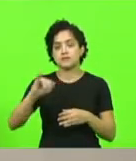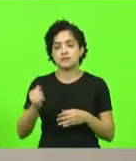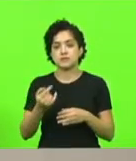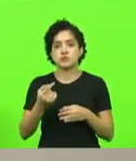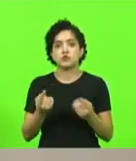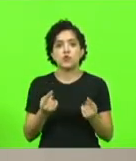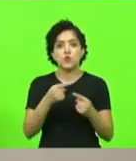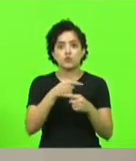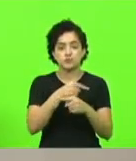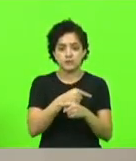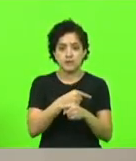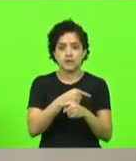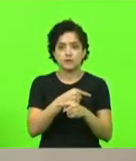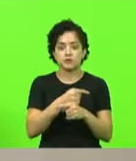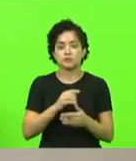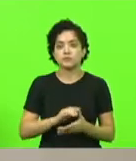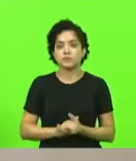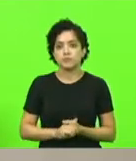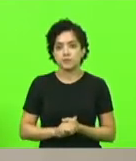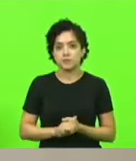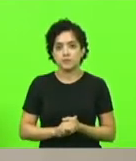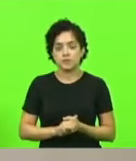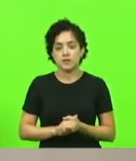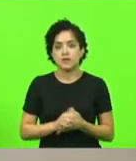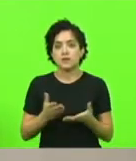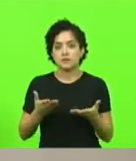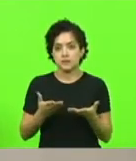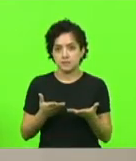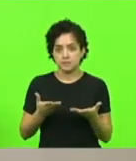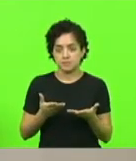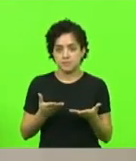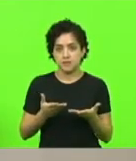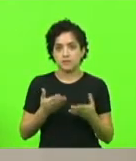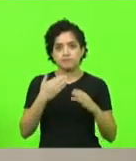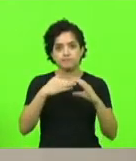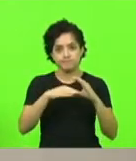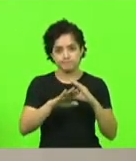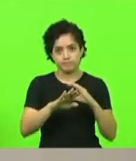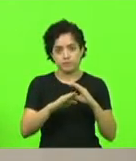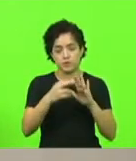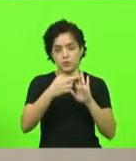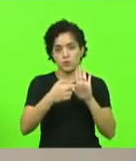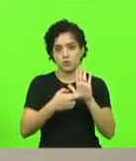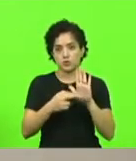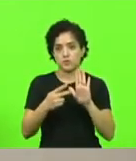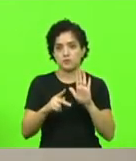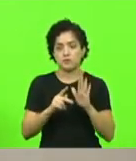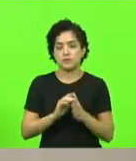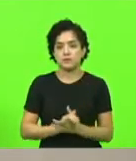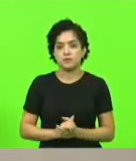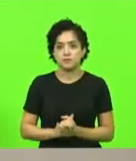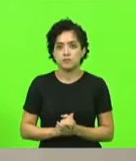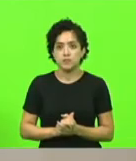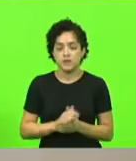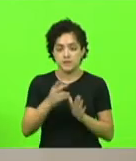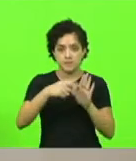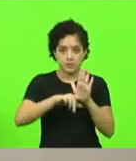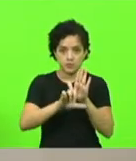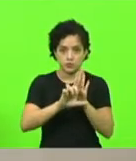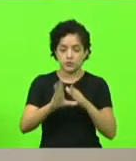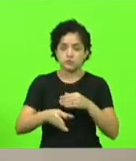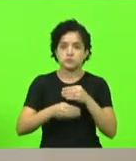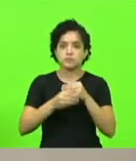parecer contrário às seguintes matérias e que as mesmas terão seu encaminhamento conforme o regimento interno. Projeto de Lei